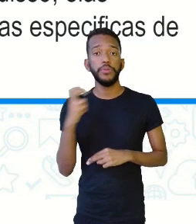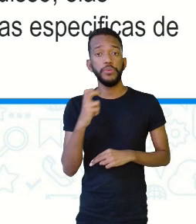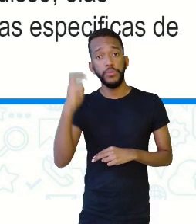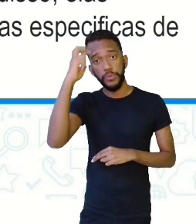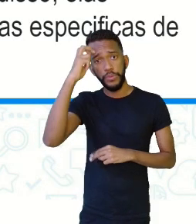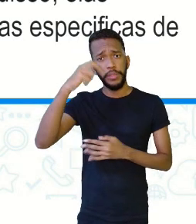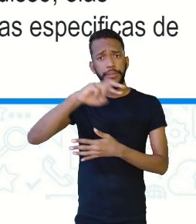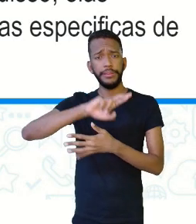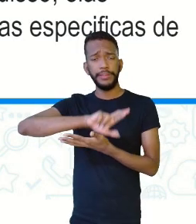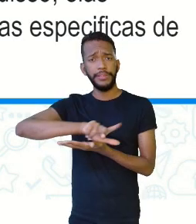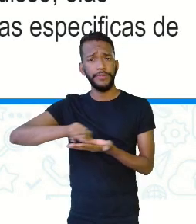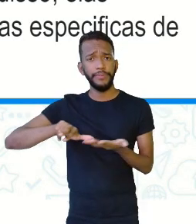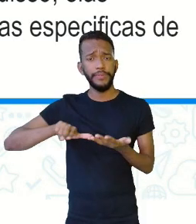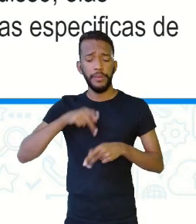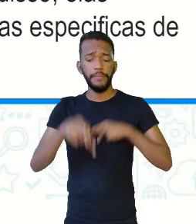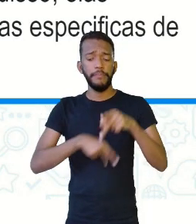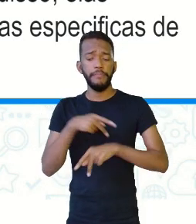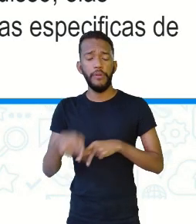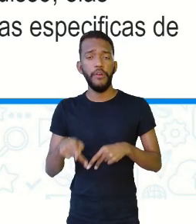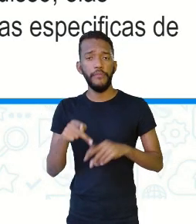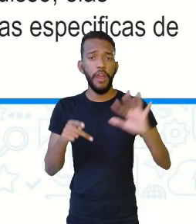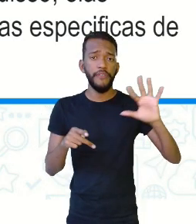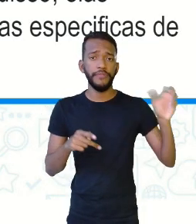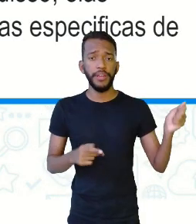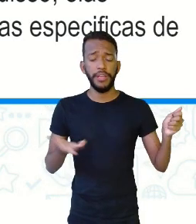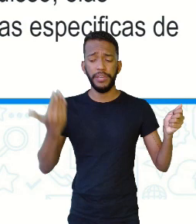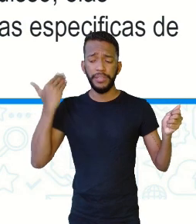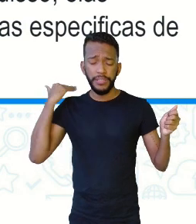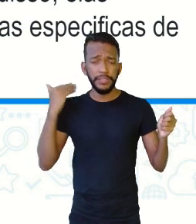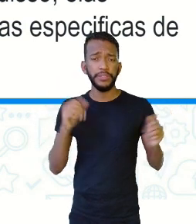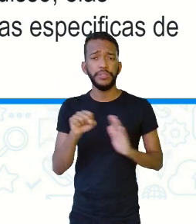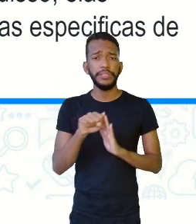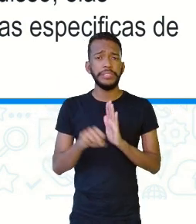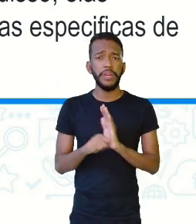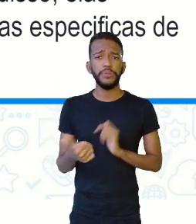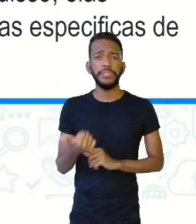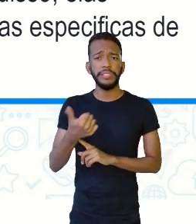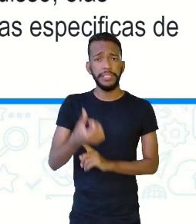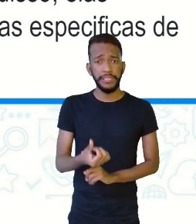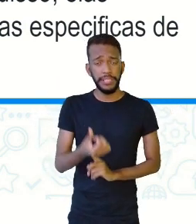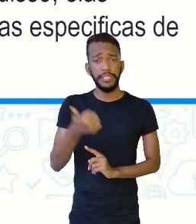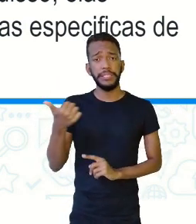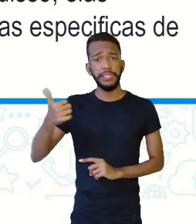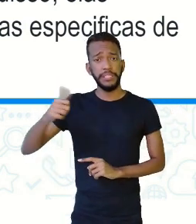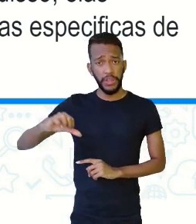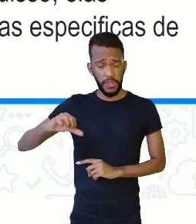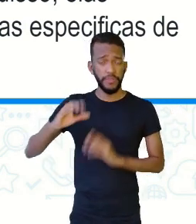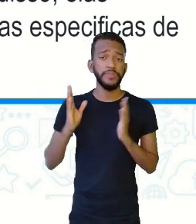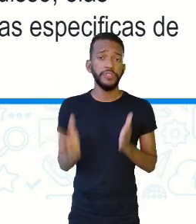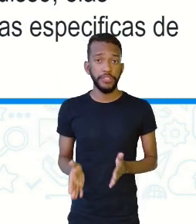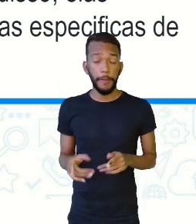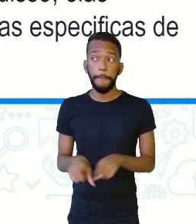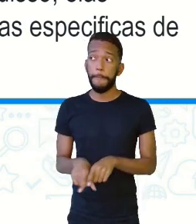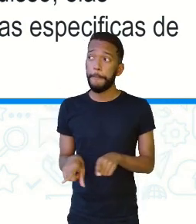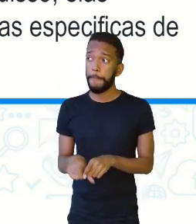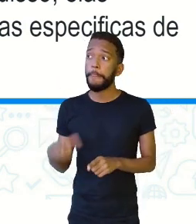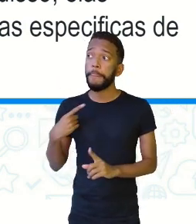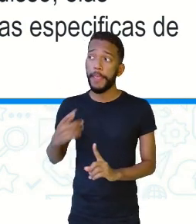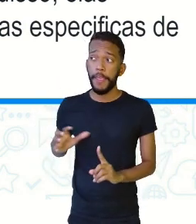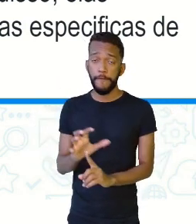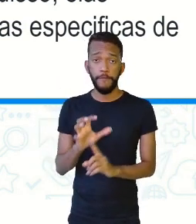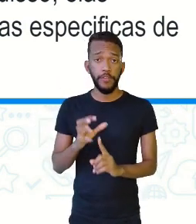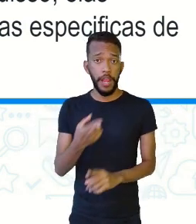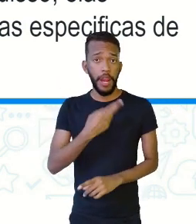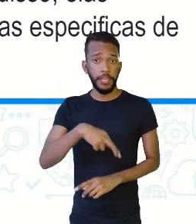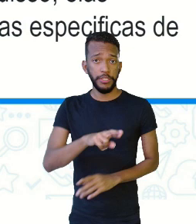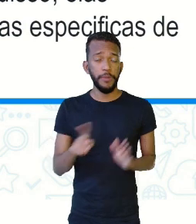diversos povos africanos trazidos entre os séculos XVI e XIX. Elas possuem influências de